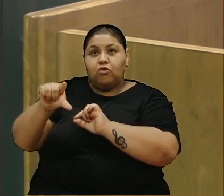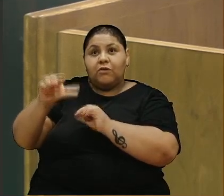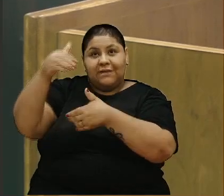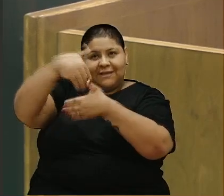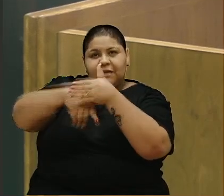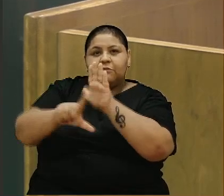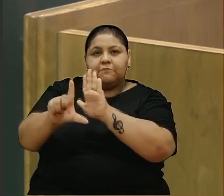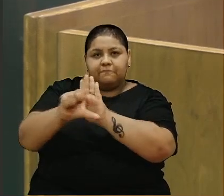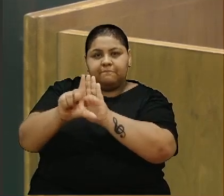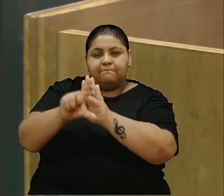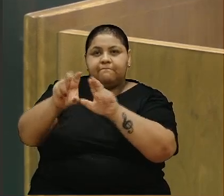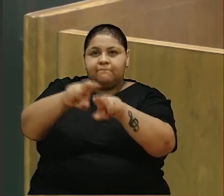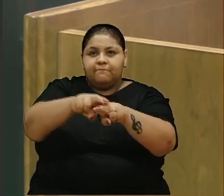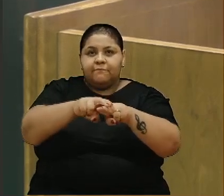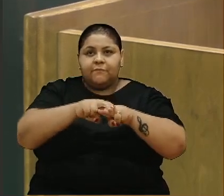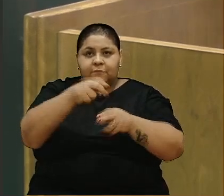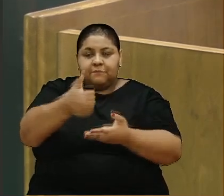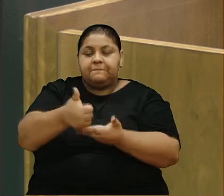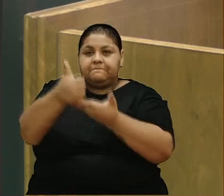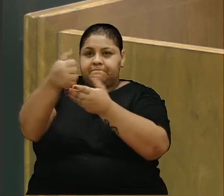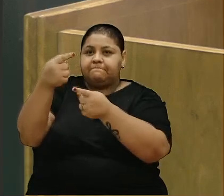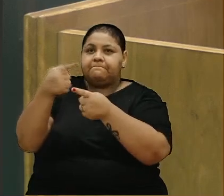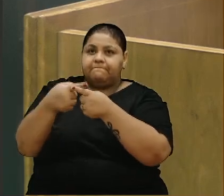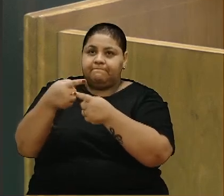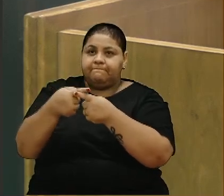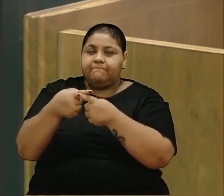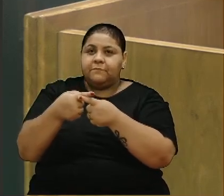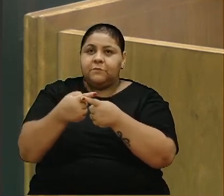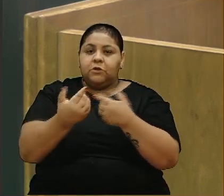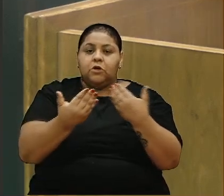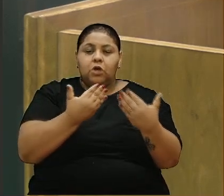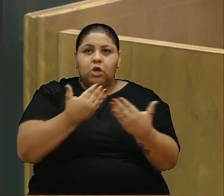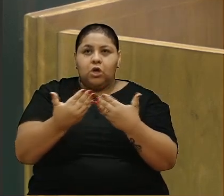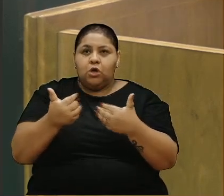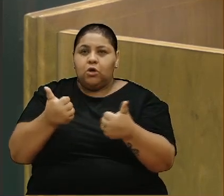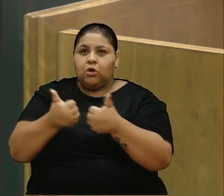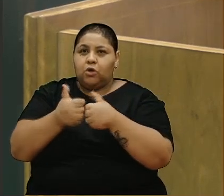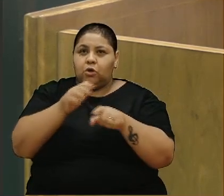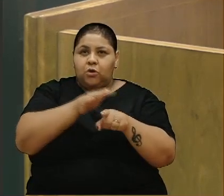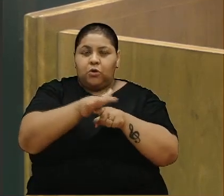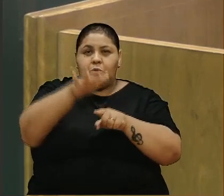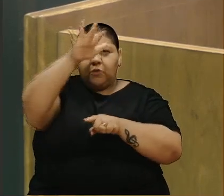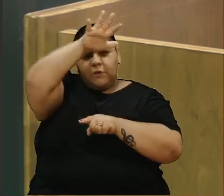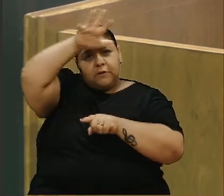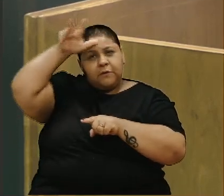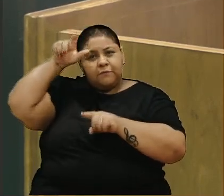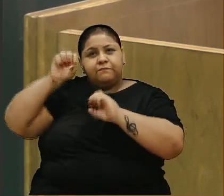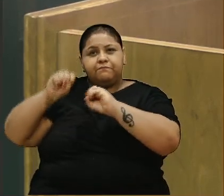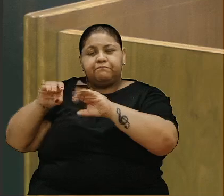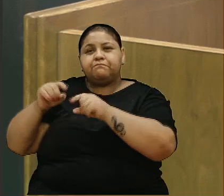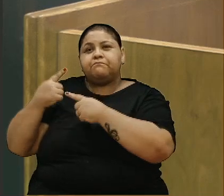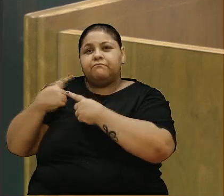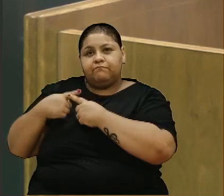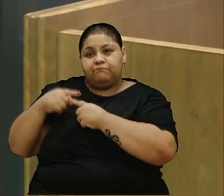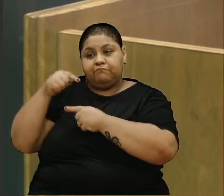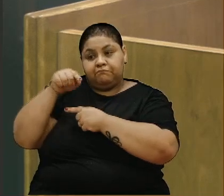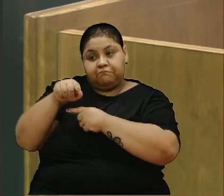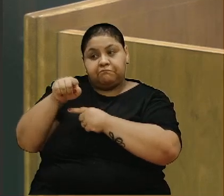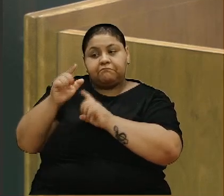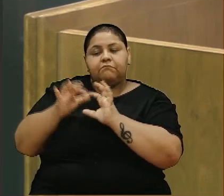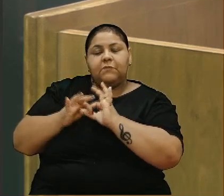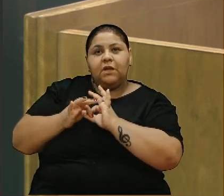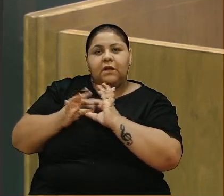legislação. Por isso, do nosso apoio também, da nossa conversa junto ao Conselho Municipal de Educação, porque é ele que vai